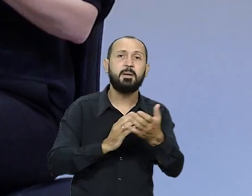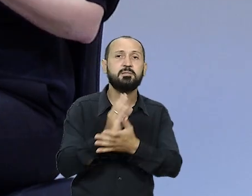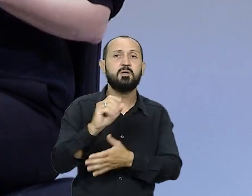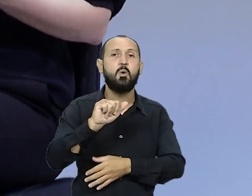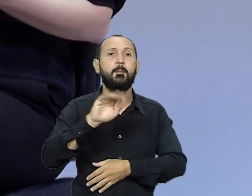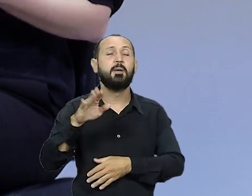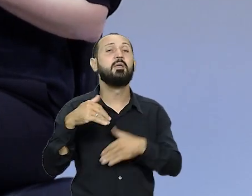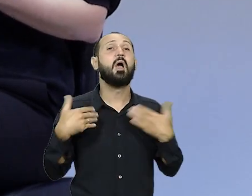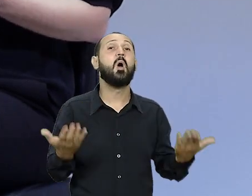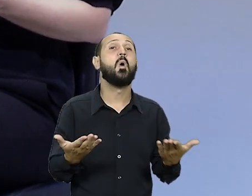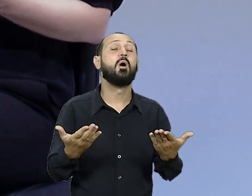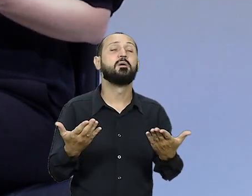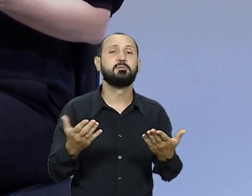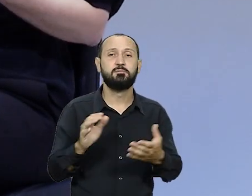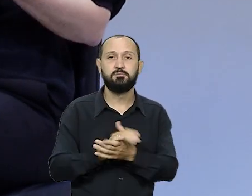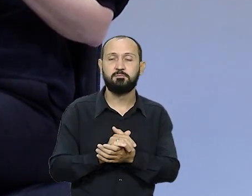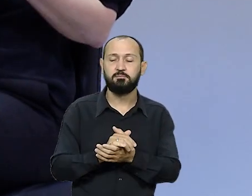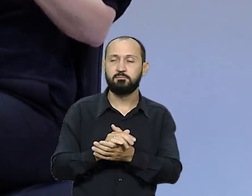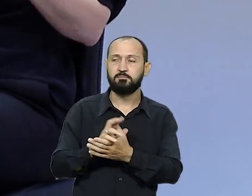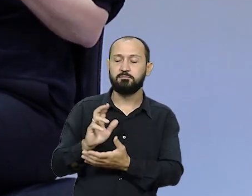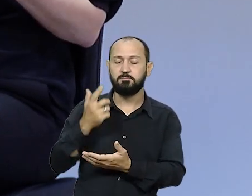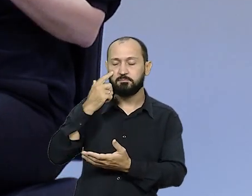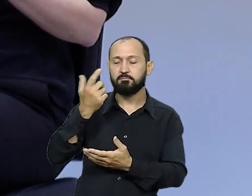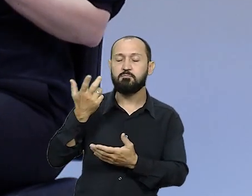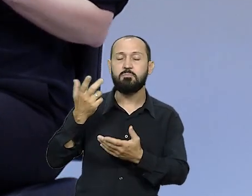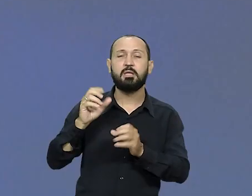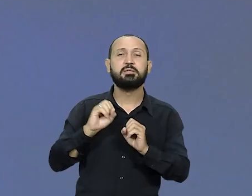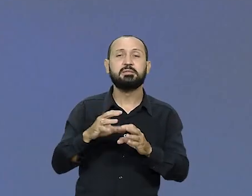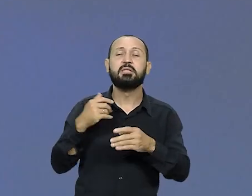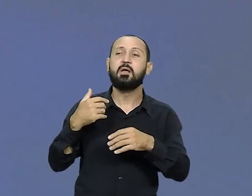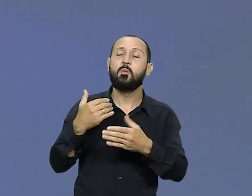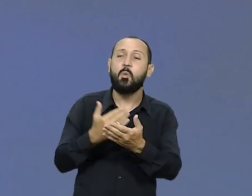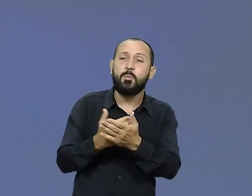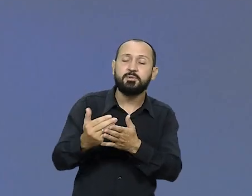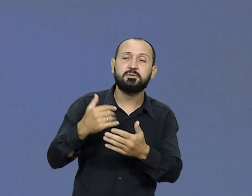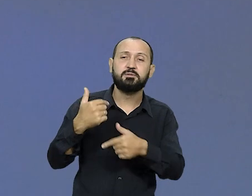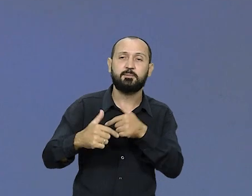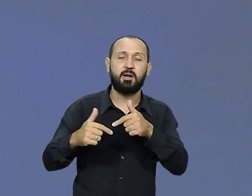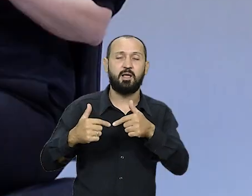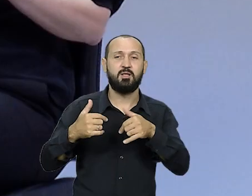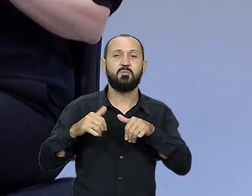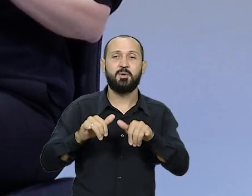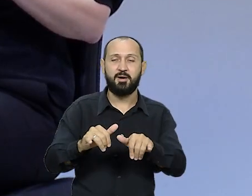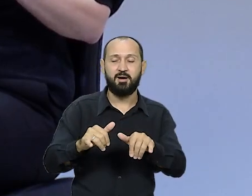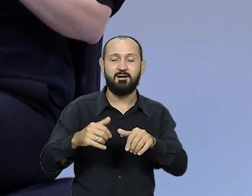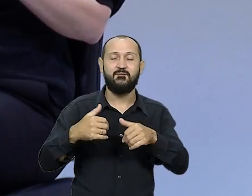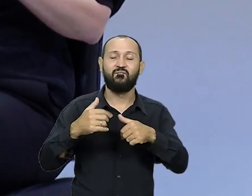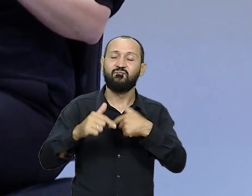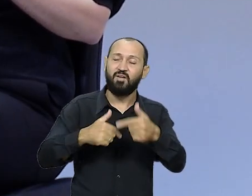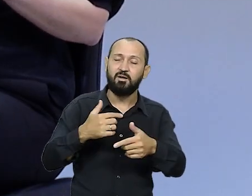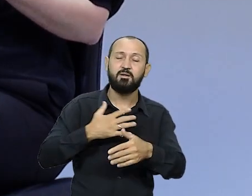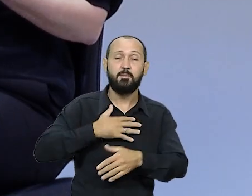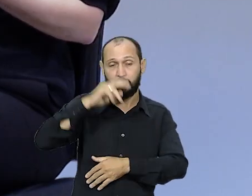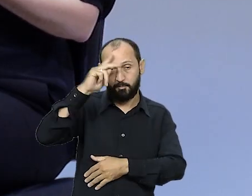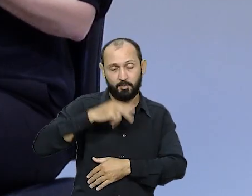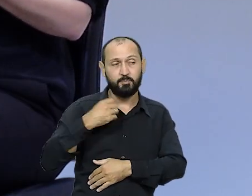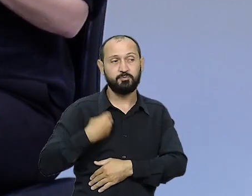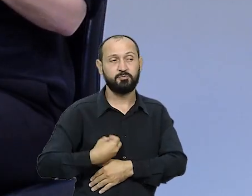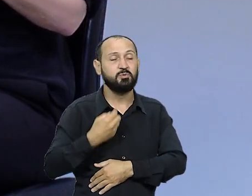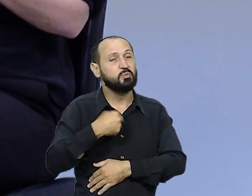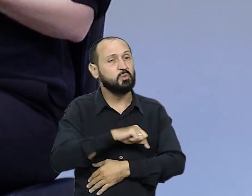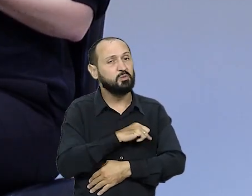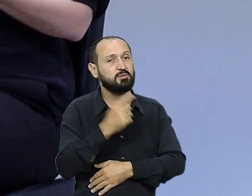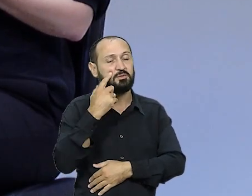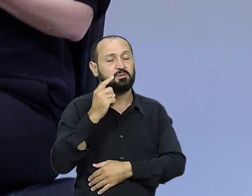Tem o curso Passei na OAB Agora, que vai tratar... Oferece um posicionamento de mercado, é isso? Isso, mas é também uma política de